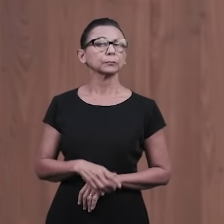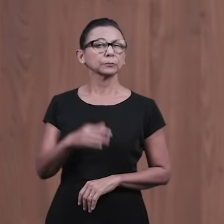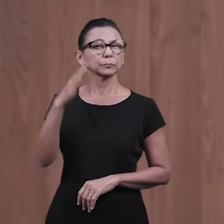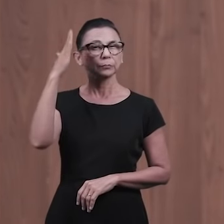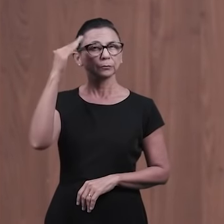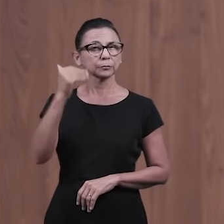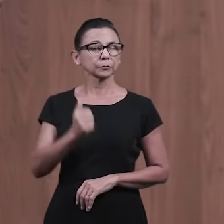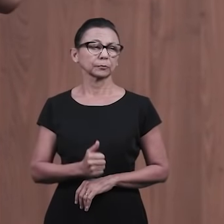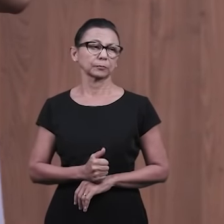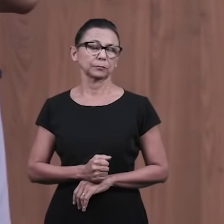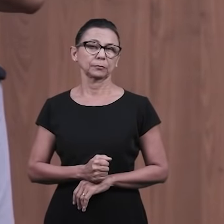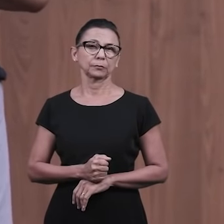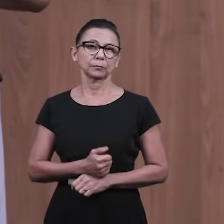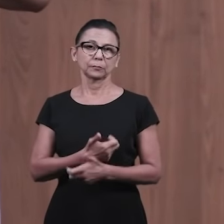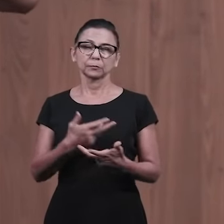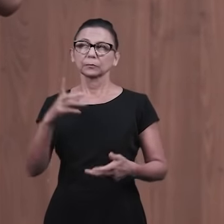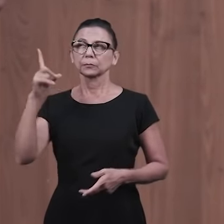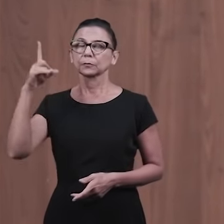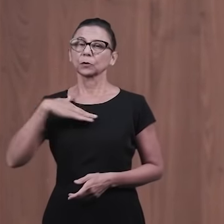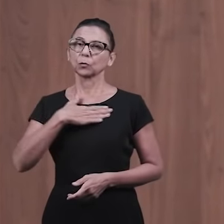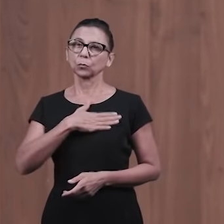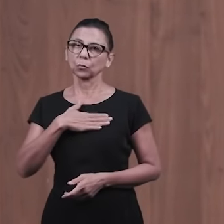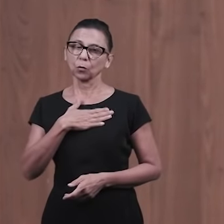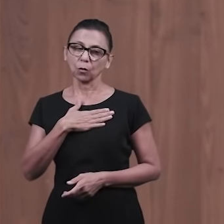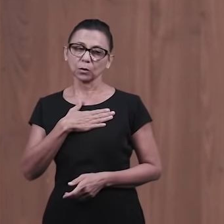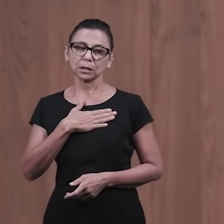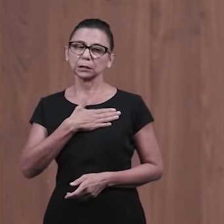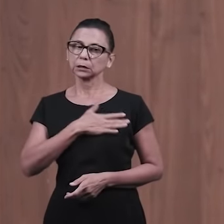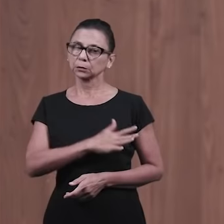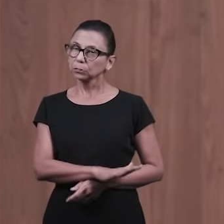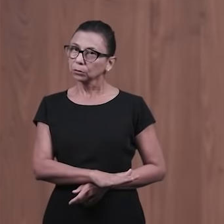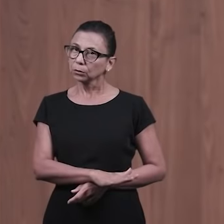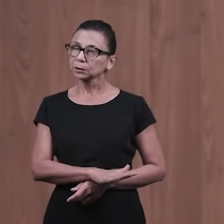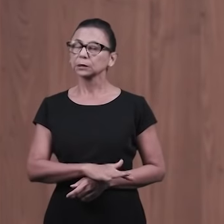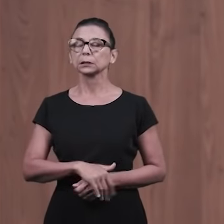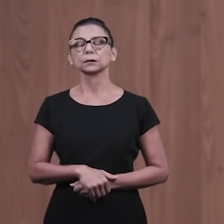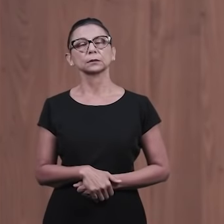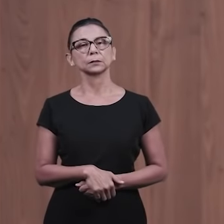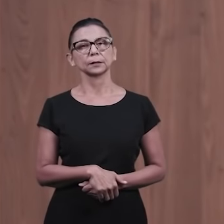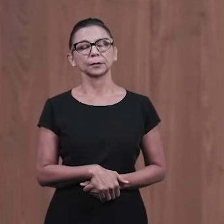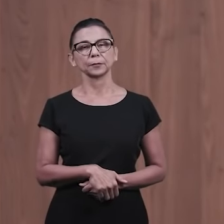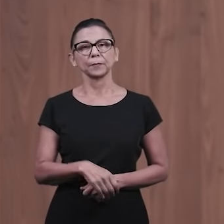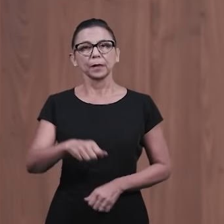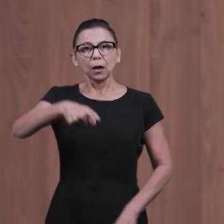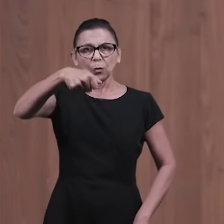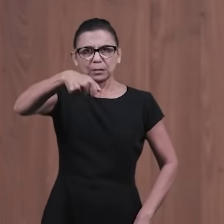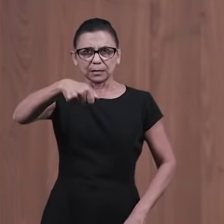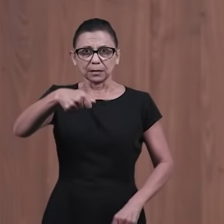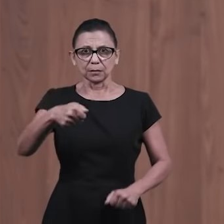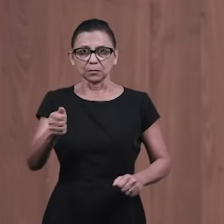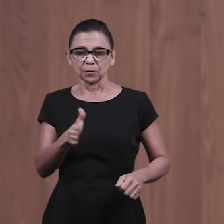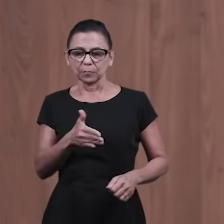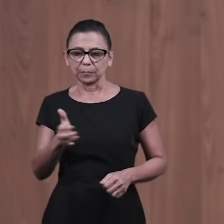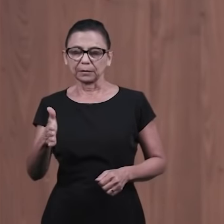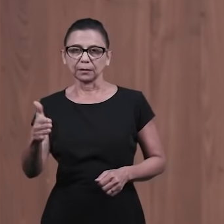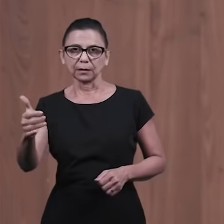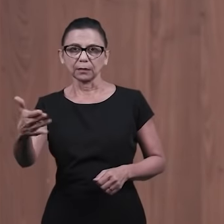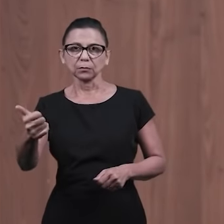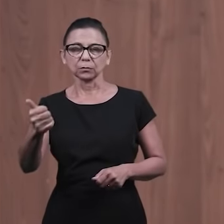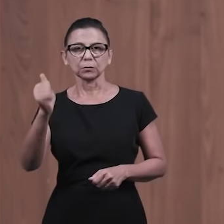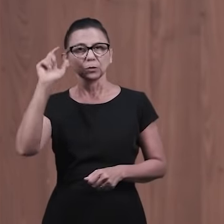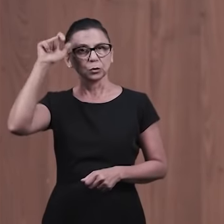que desagrada ao Senhor. O betume no cesto, ele representa ali a proteção e